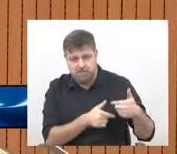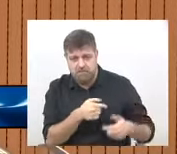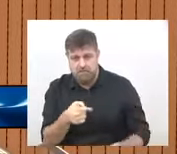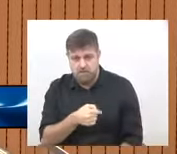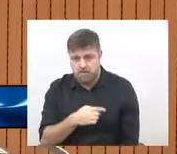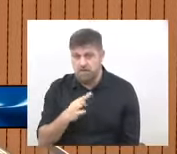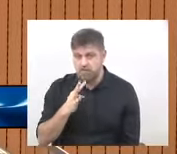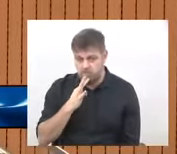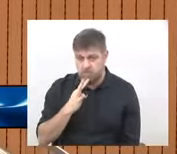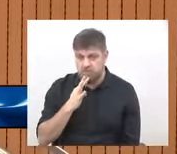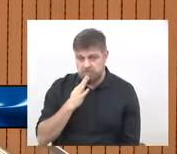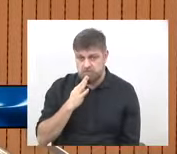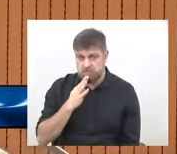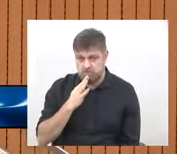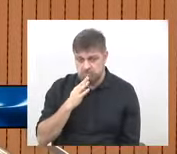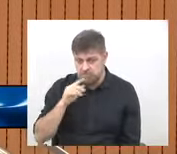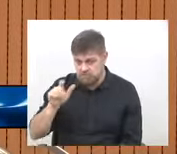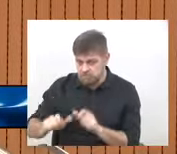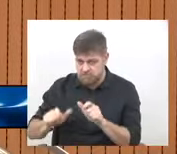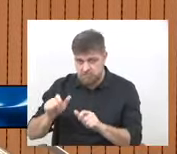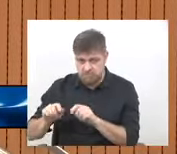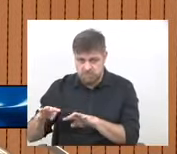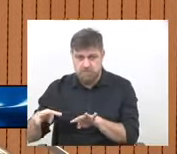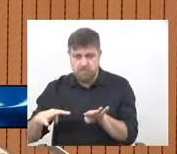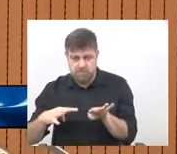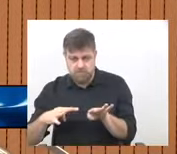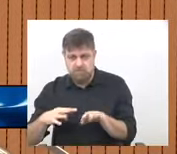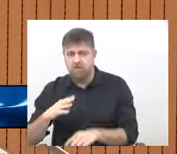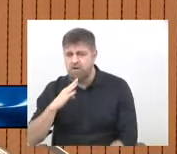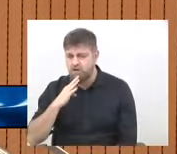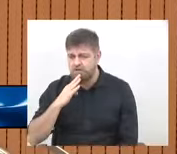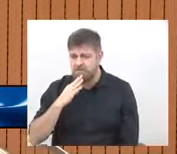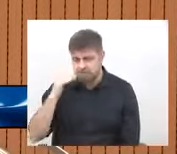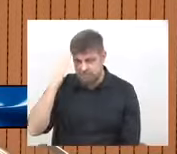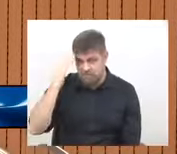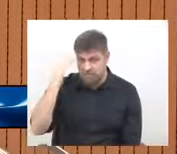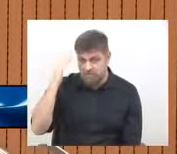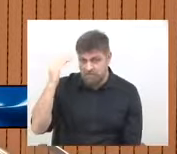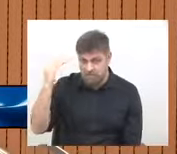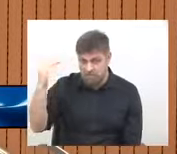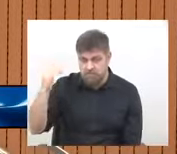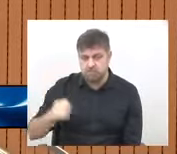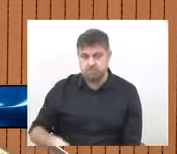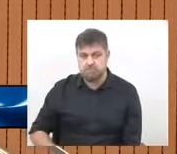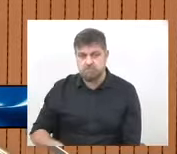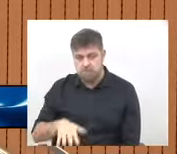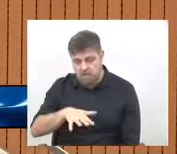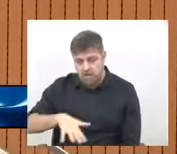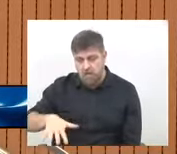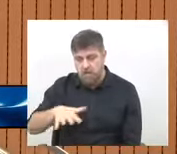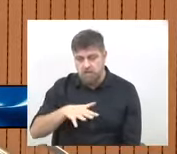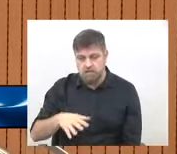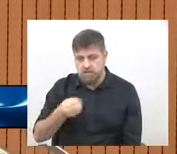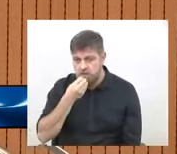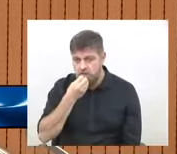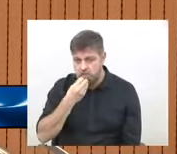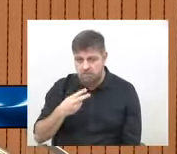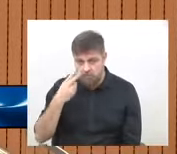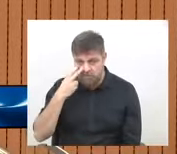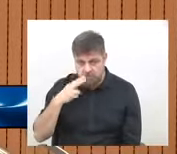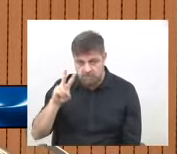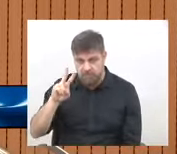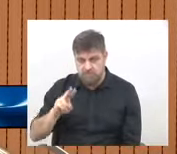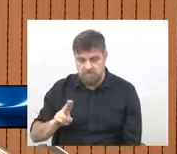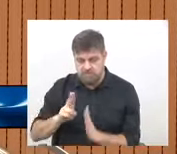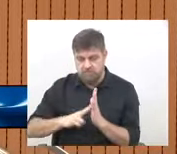conhecido no meio público, no meio político, na região lá da Vila Boa Vista, Parque Via